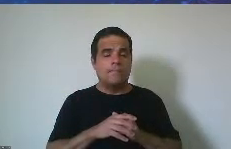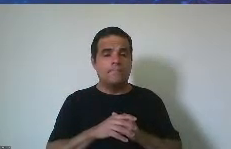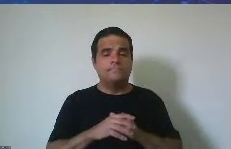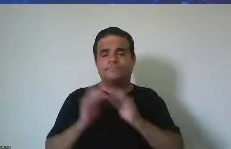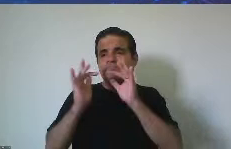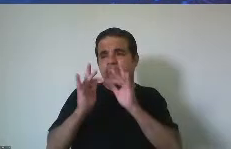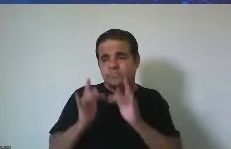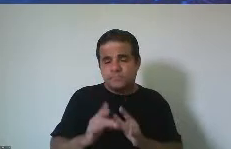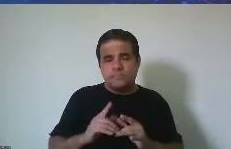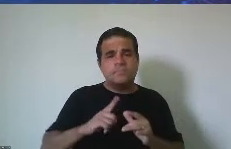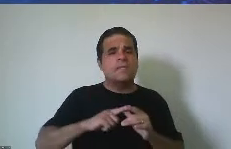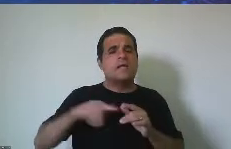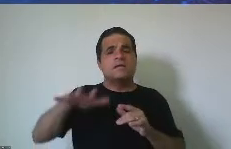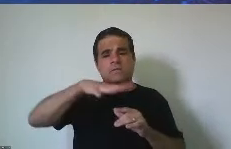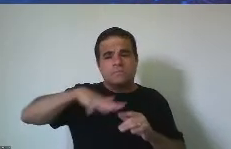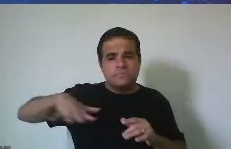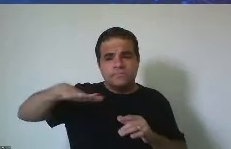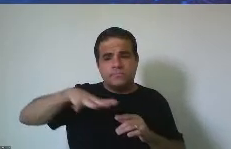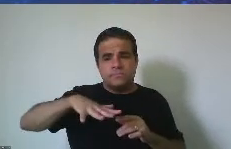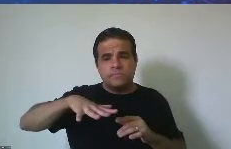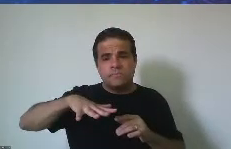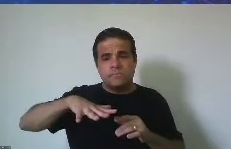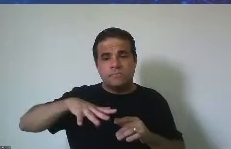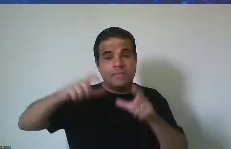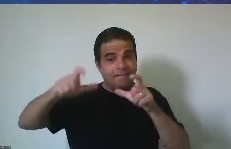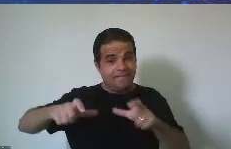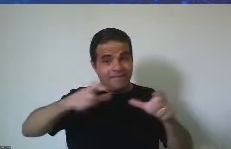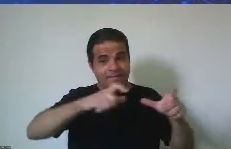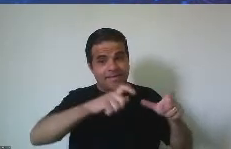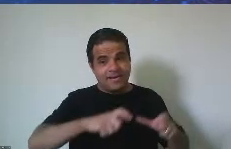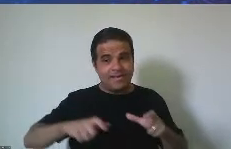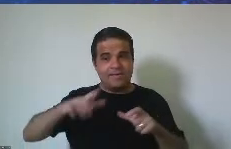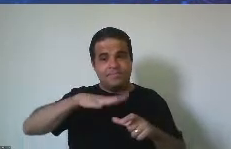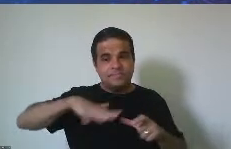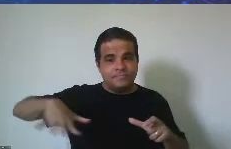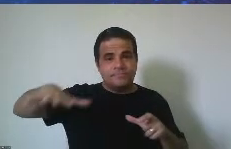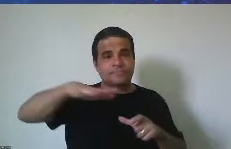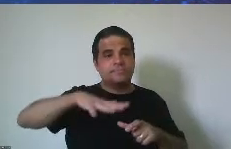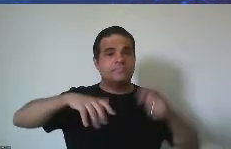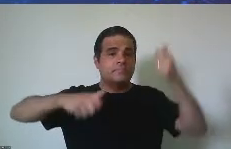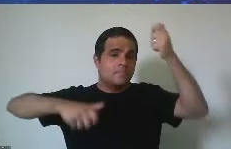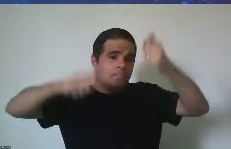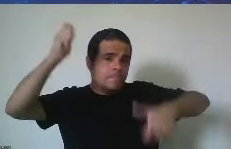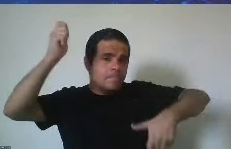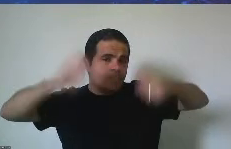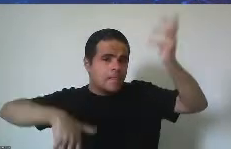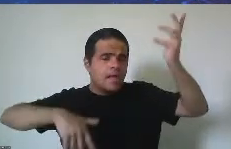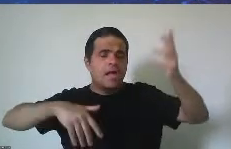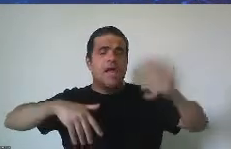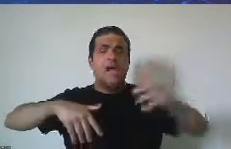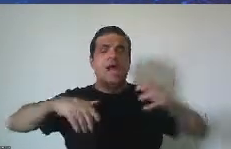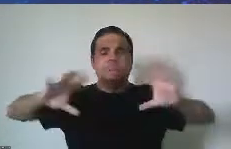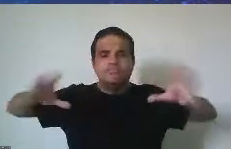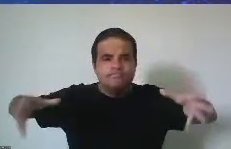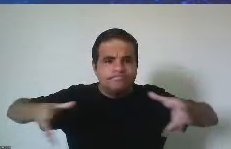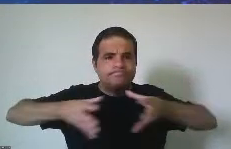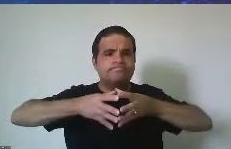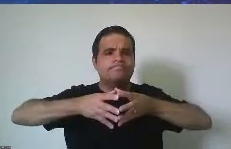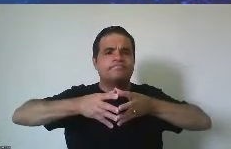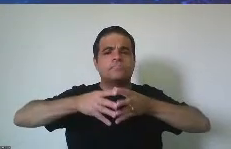simulação de cenários e de do mercado então falando de cadeia de suprimentos